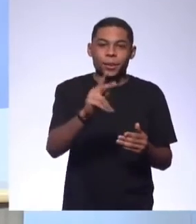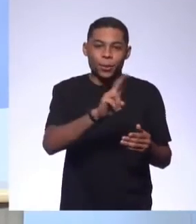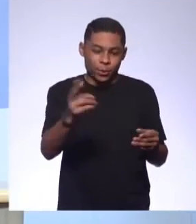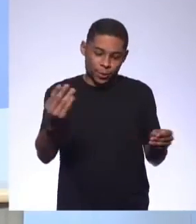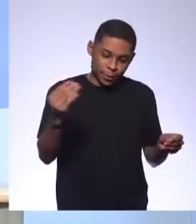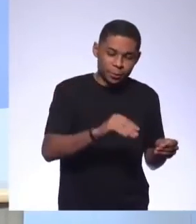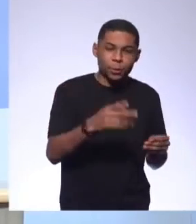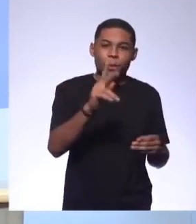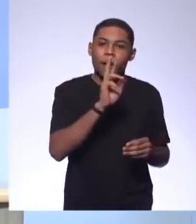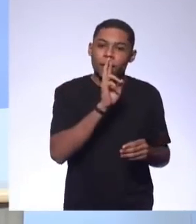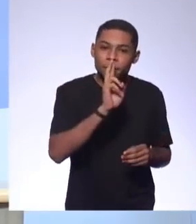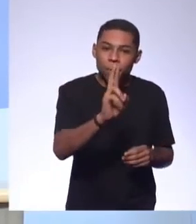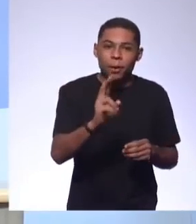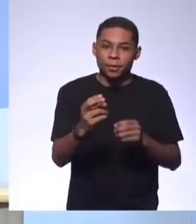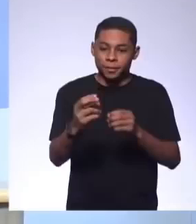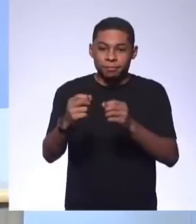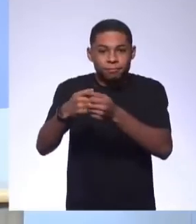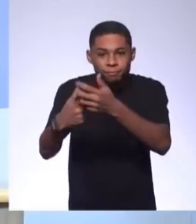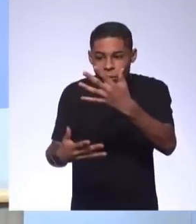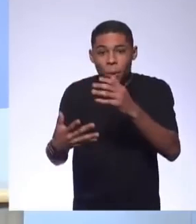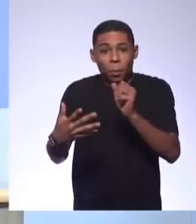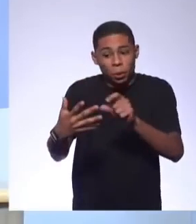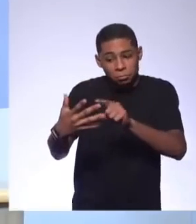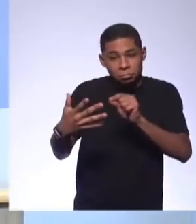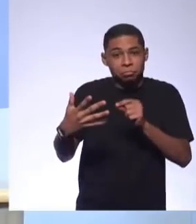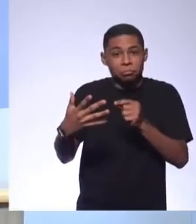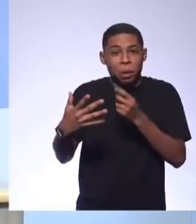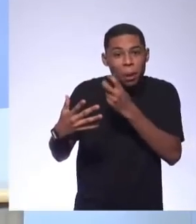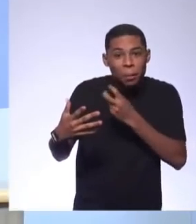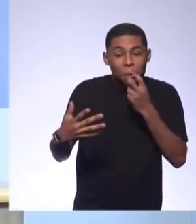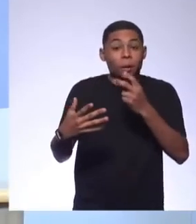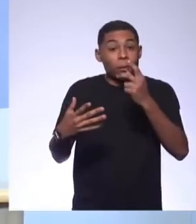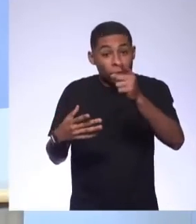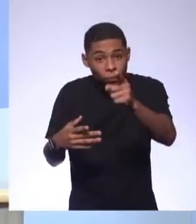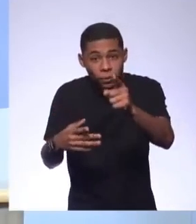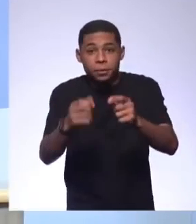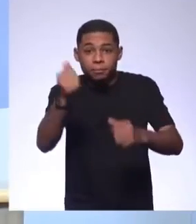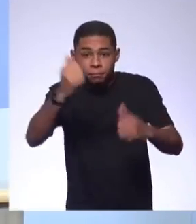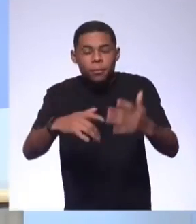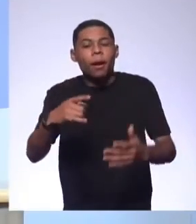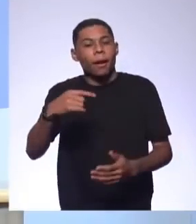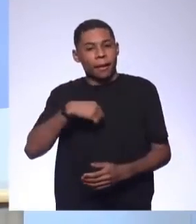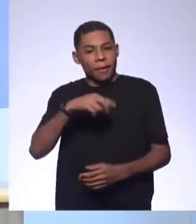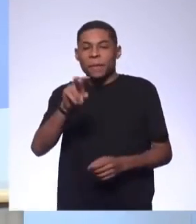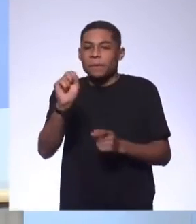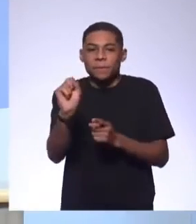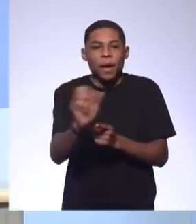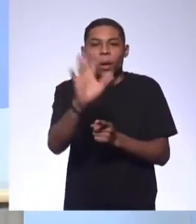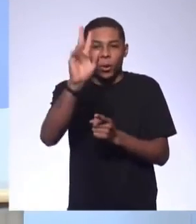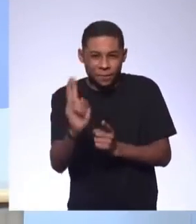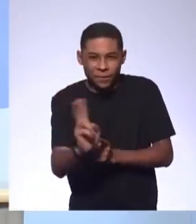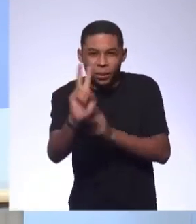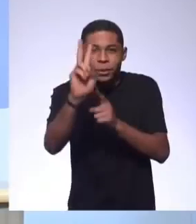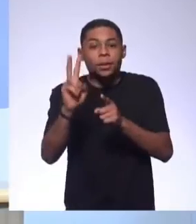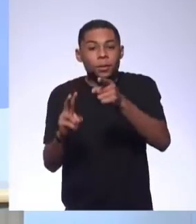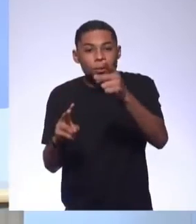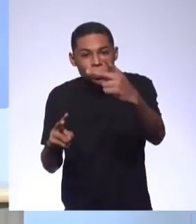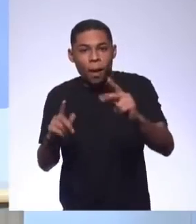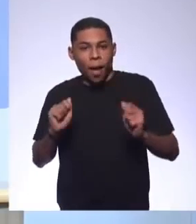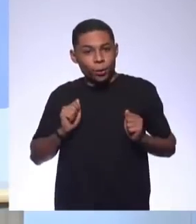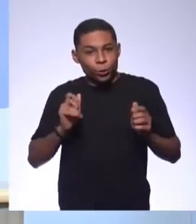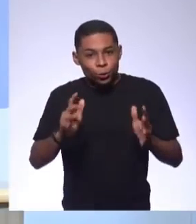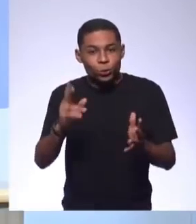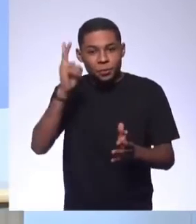sua resposta, iremos aí estar valorizando a sua atitude historiadora, porque